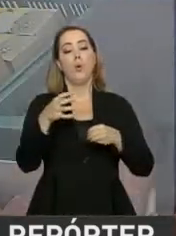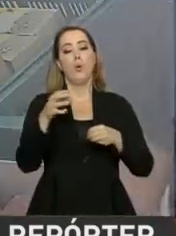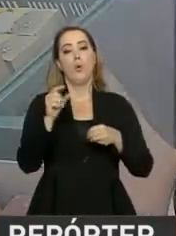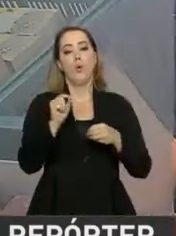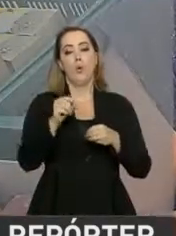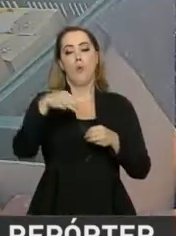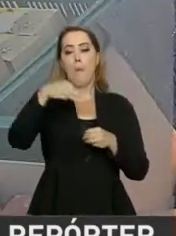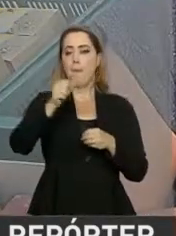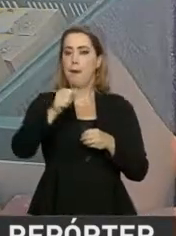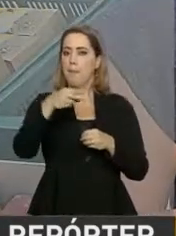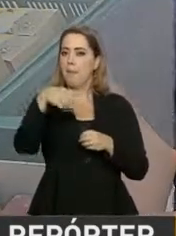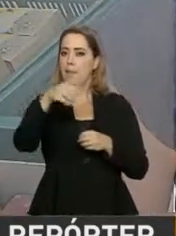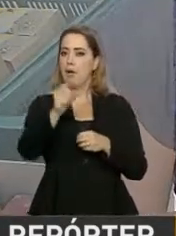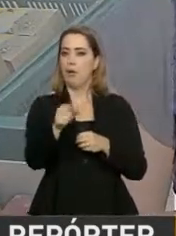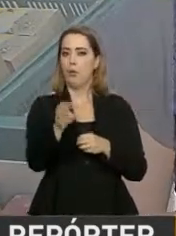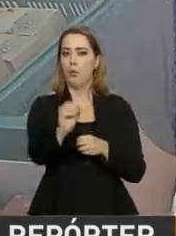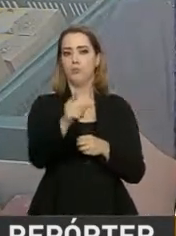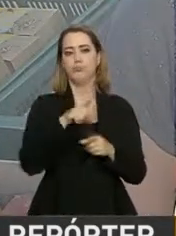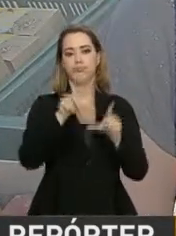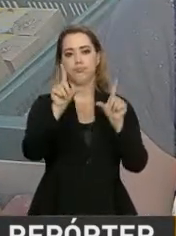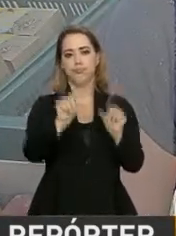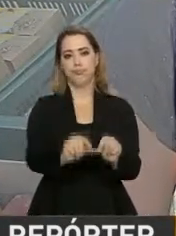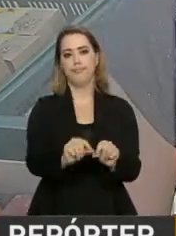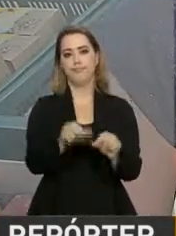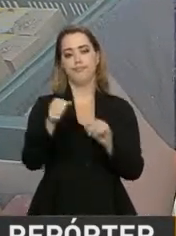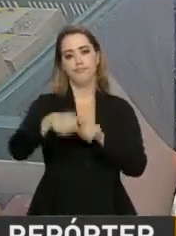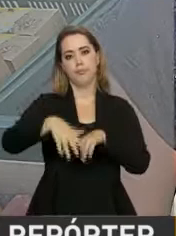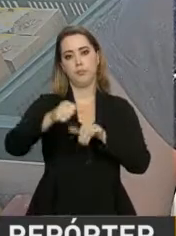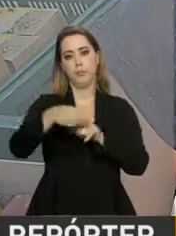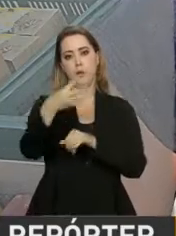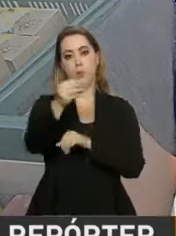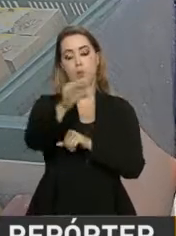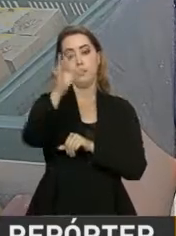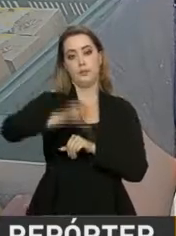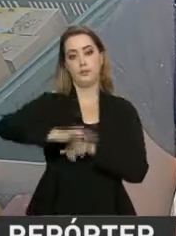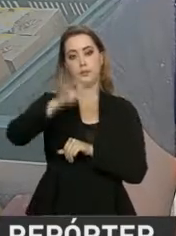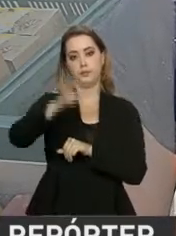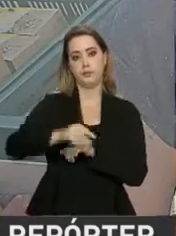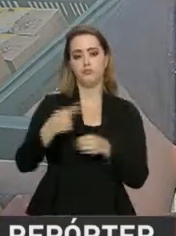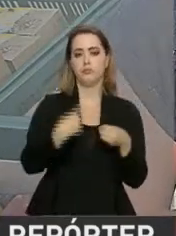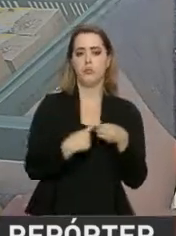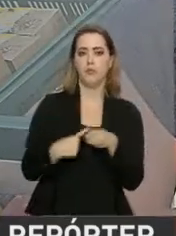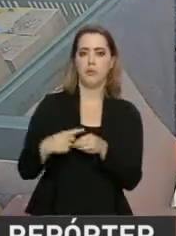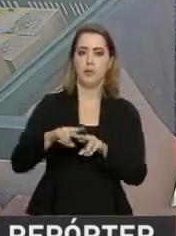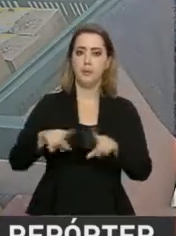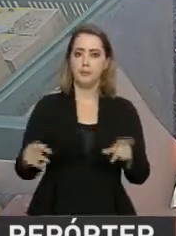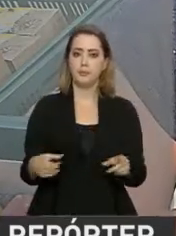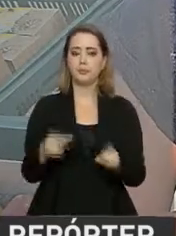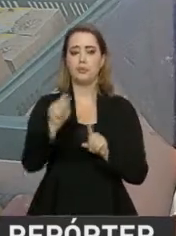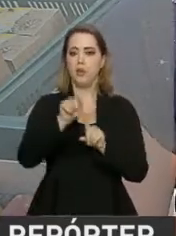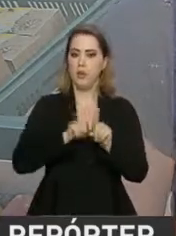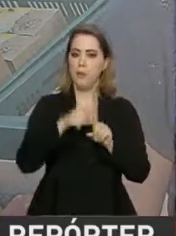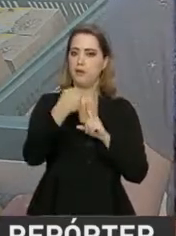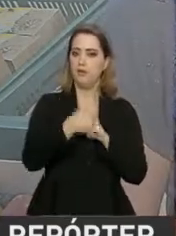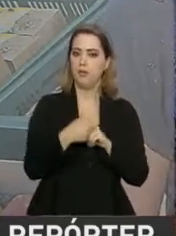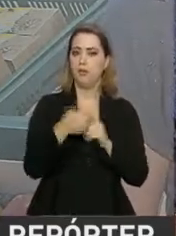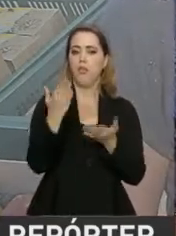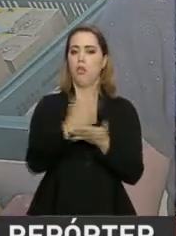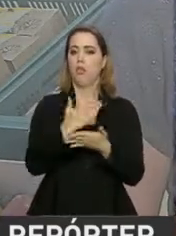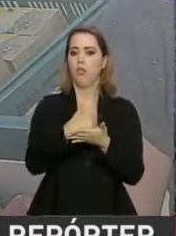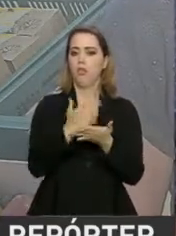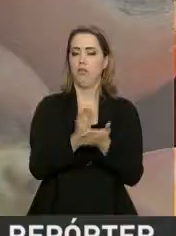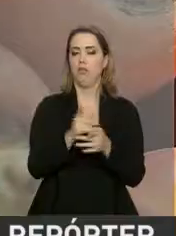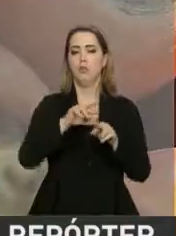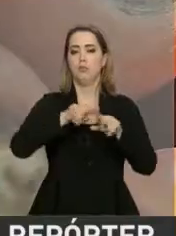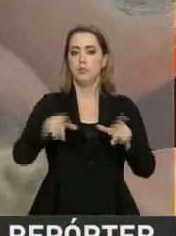nos últimos meses caiu em setembro a queda foi de quase 40% em algumas cidades banana batata cenoura também tiveram redução